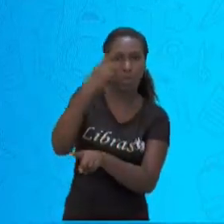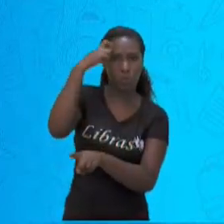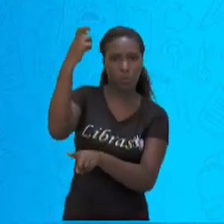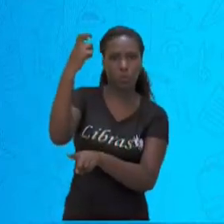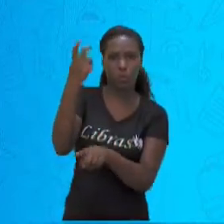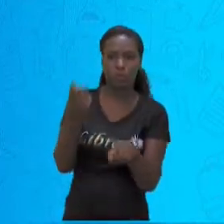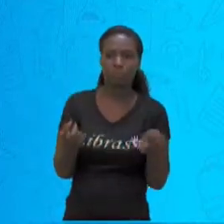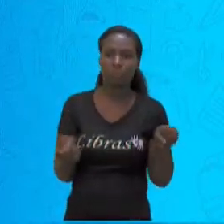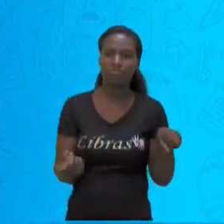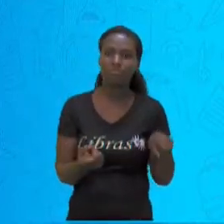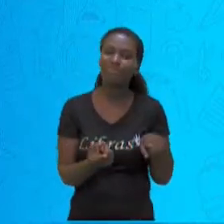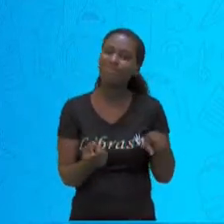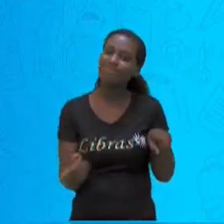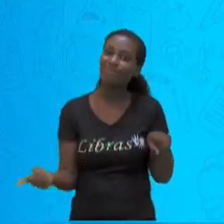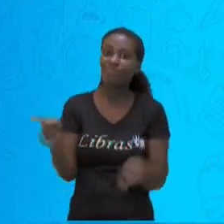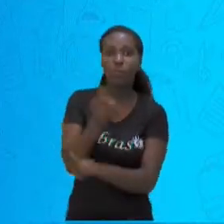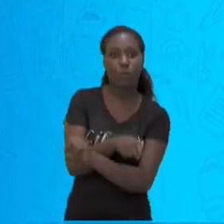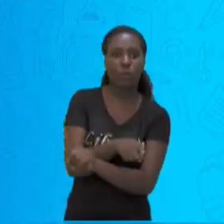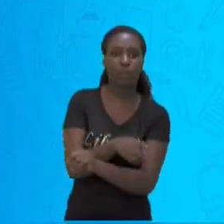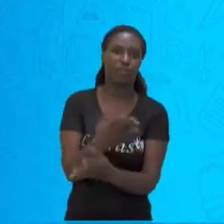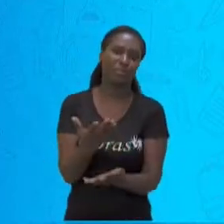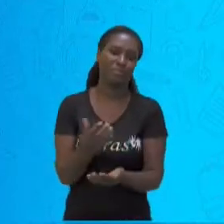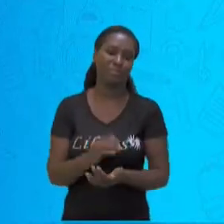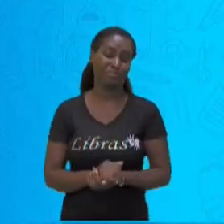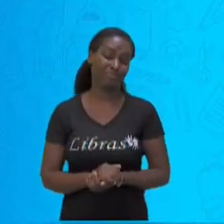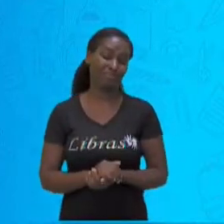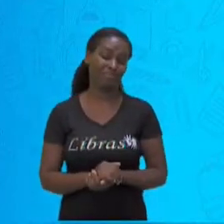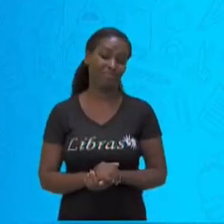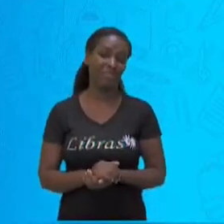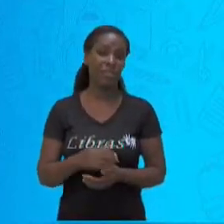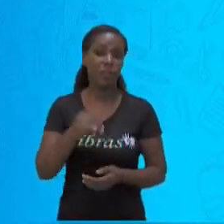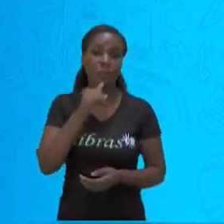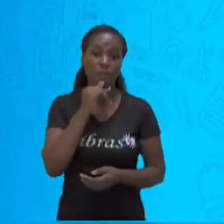Devemos ter as nossas crenças.